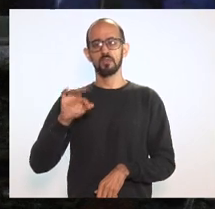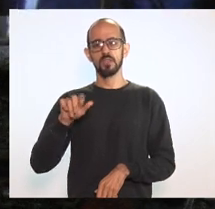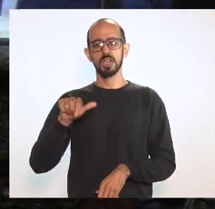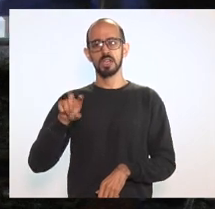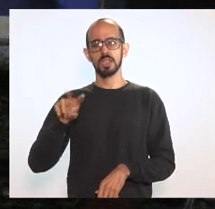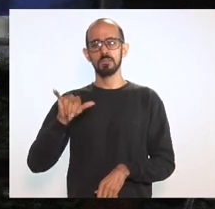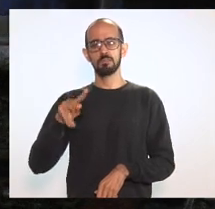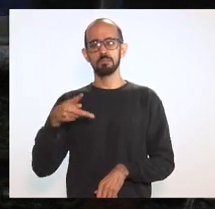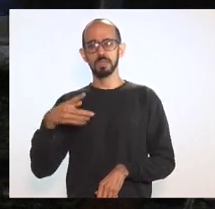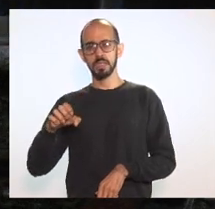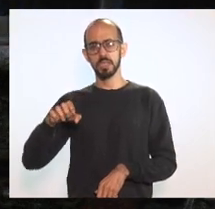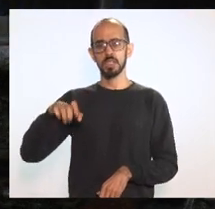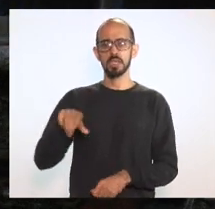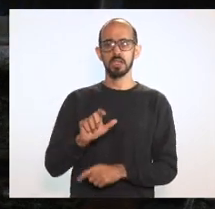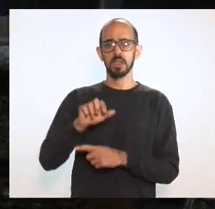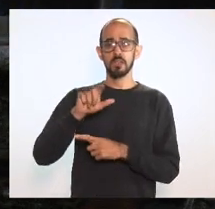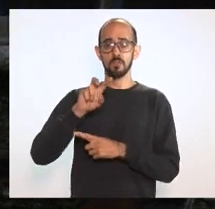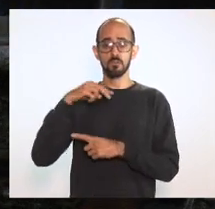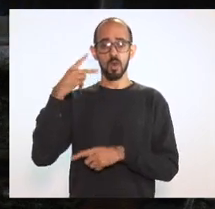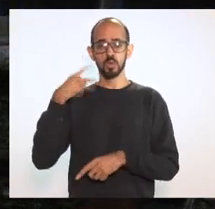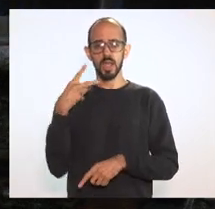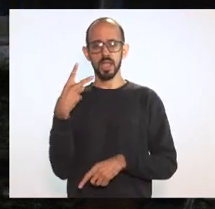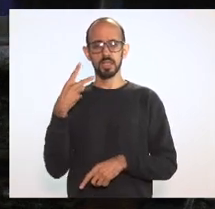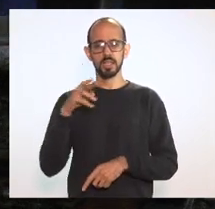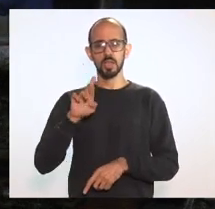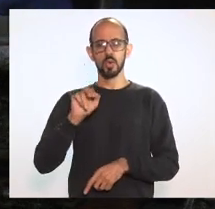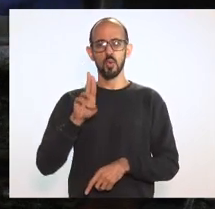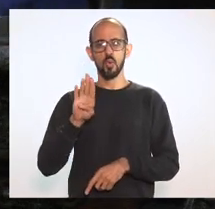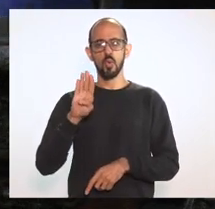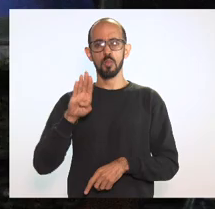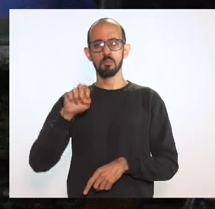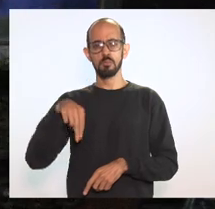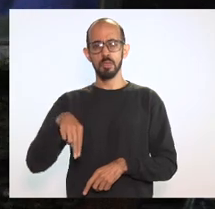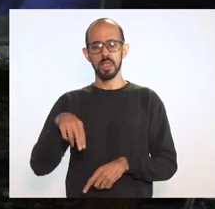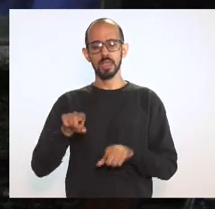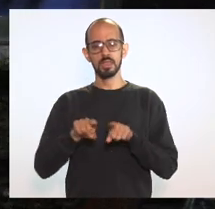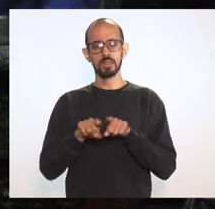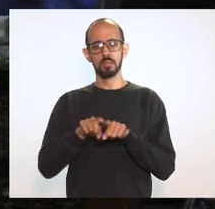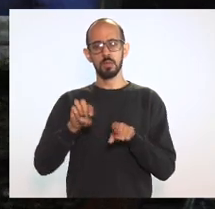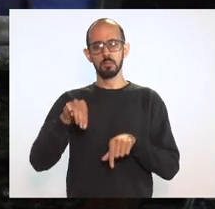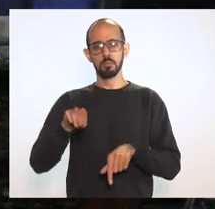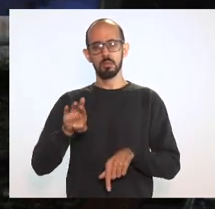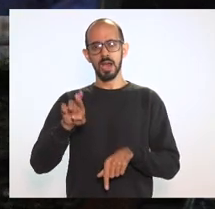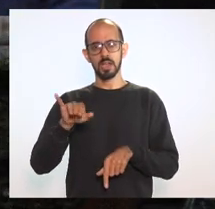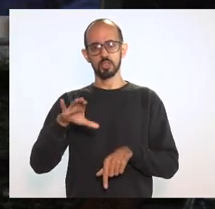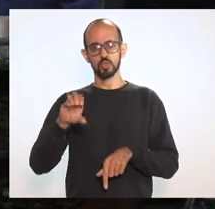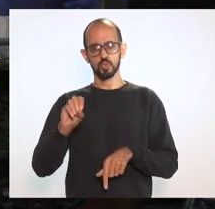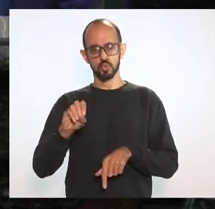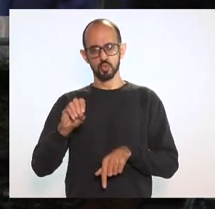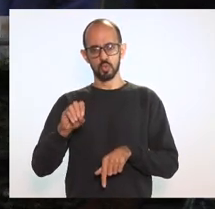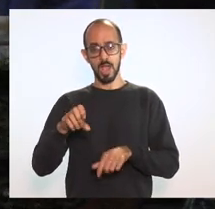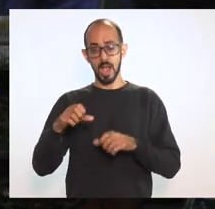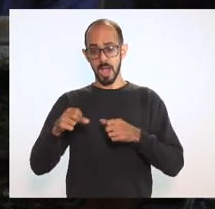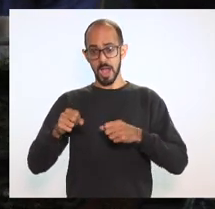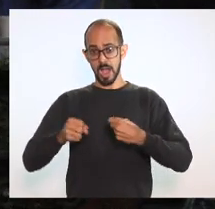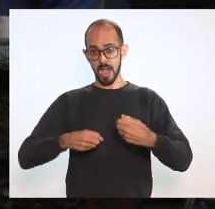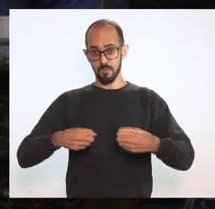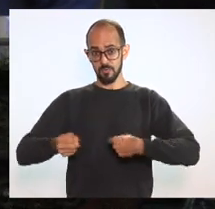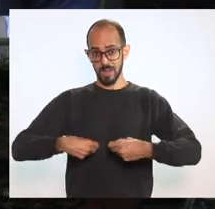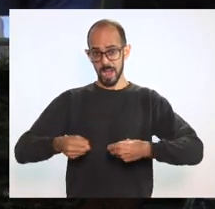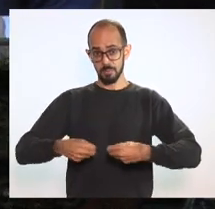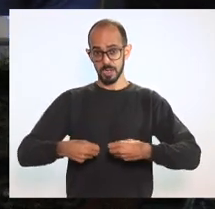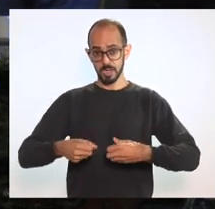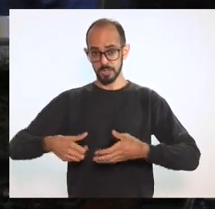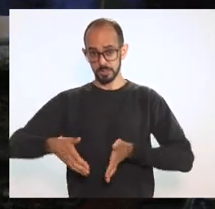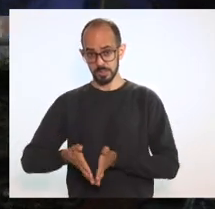Valdec Carneiro, Rubem Bontempo e Márcio Gualberto. A indústria naval, ela tem